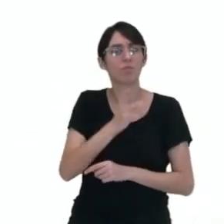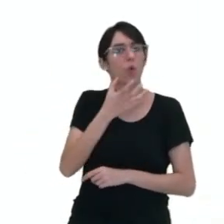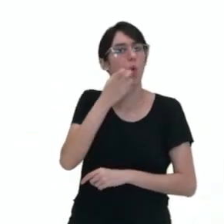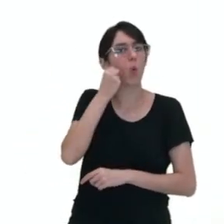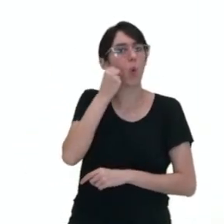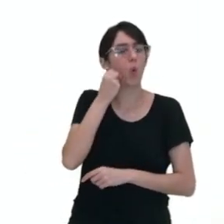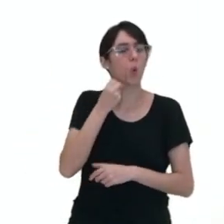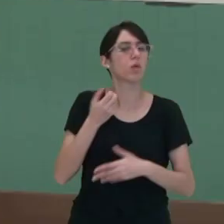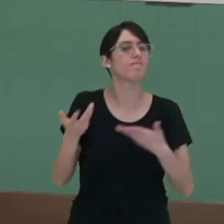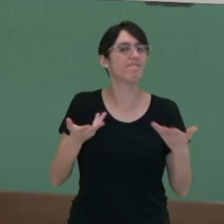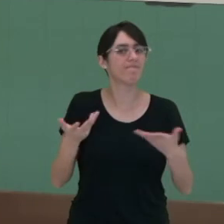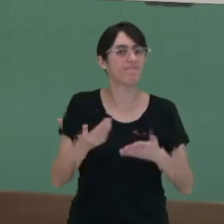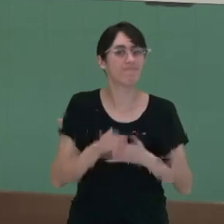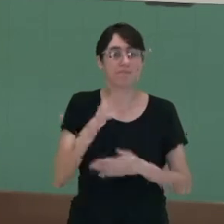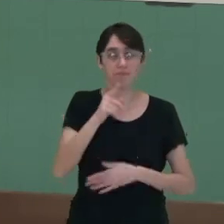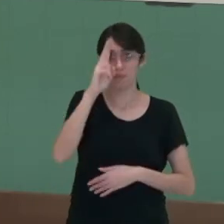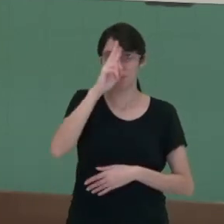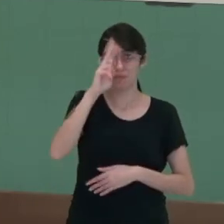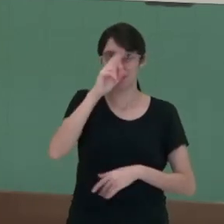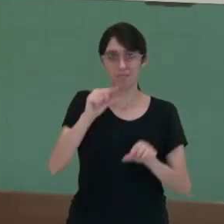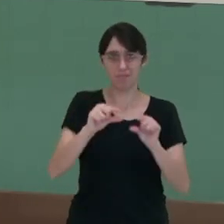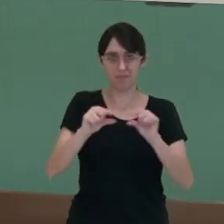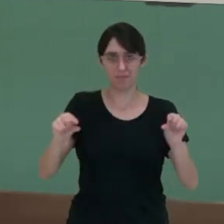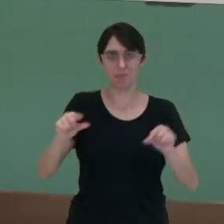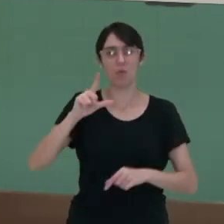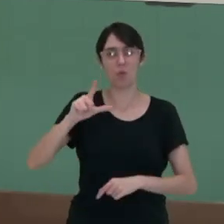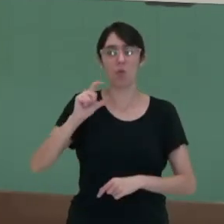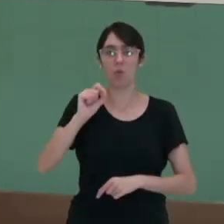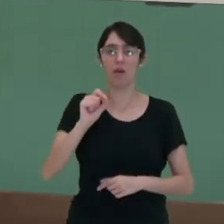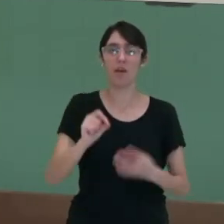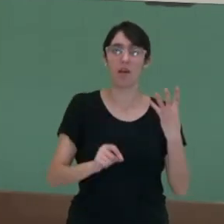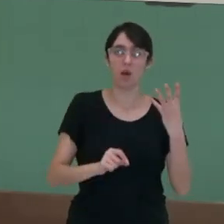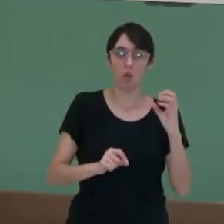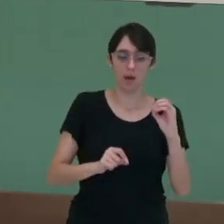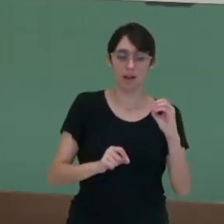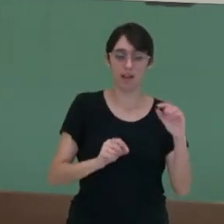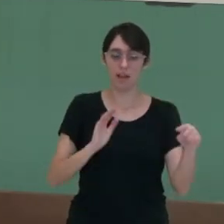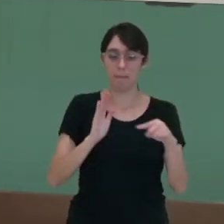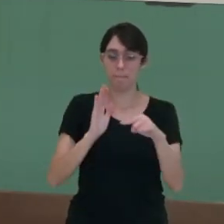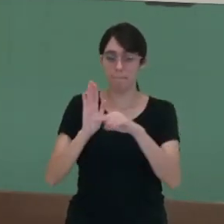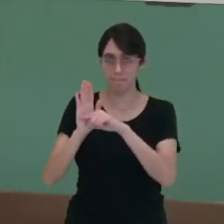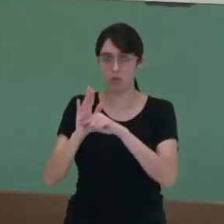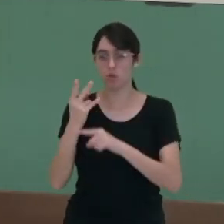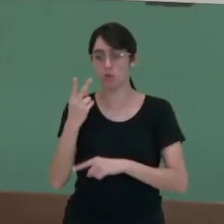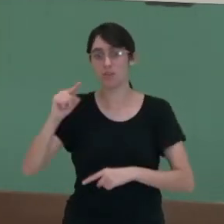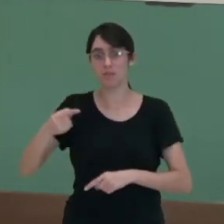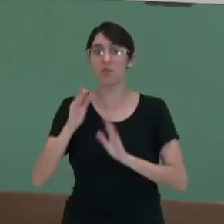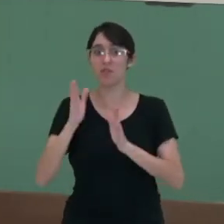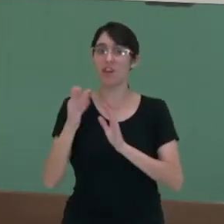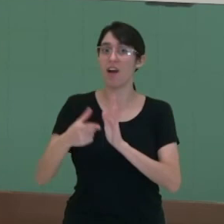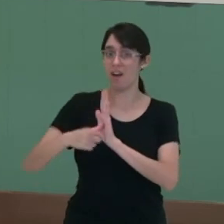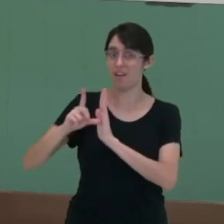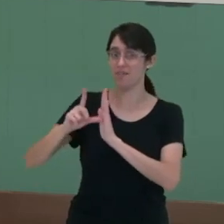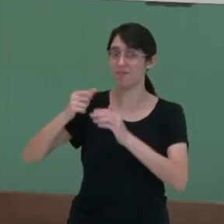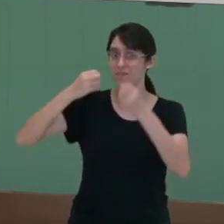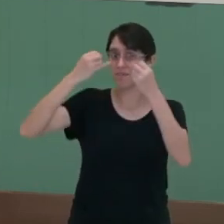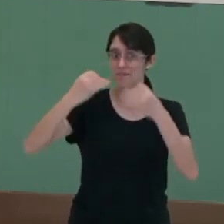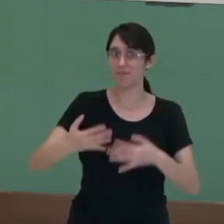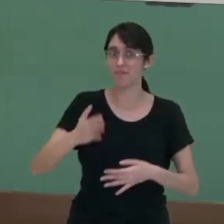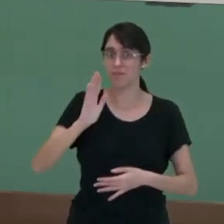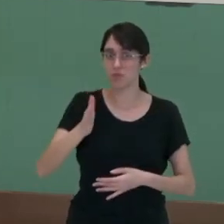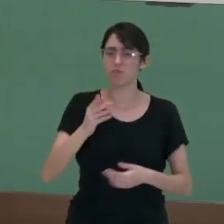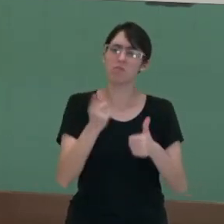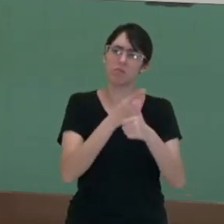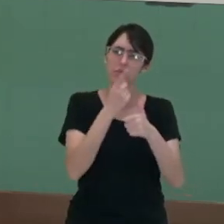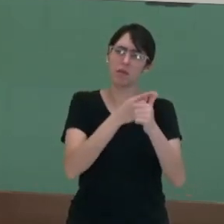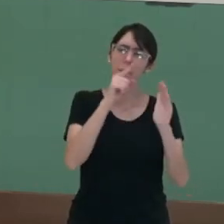lucro? Lembre-se que a função lucro é 40 menos 2.000, que a gente acabou de calcular. A primeira é